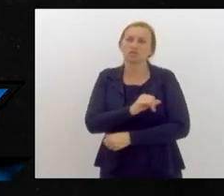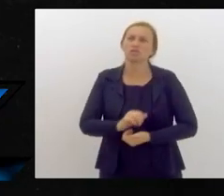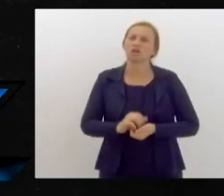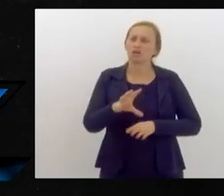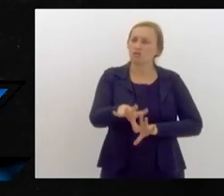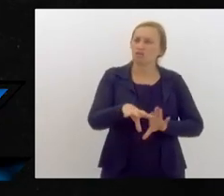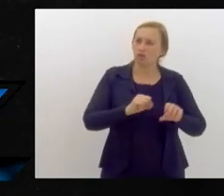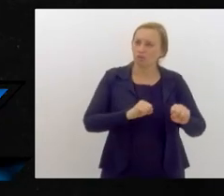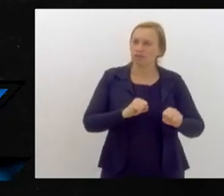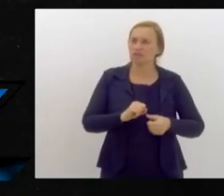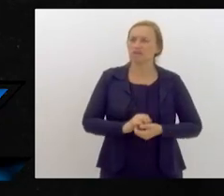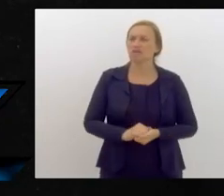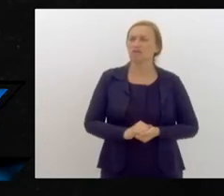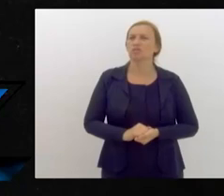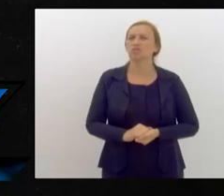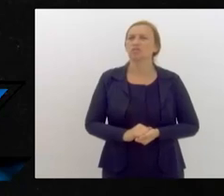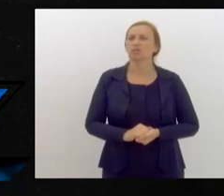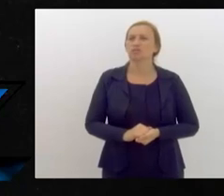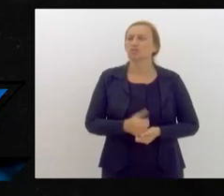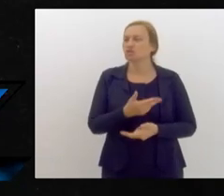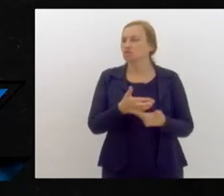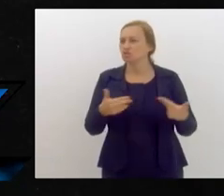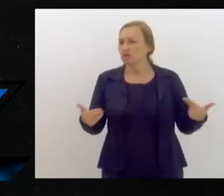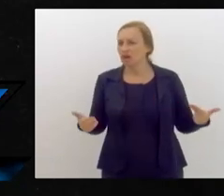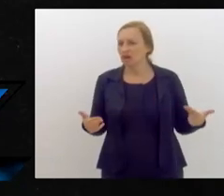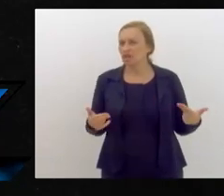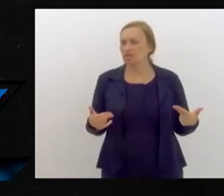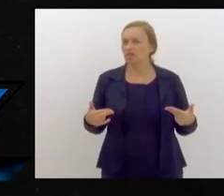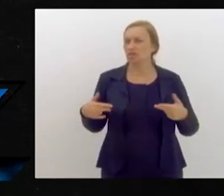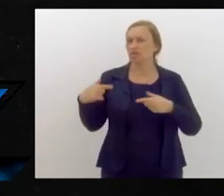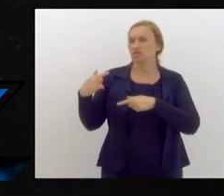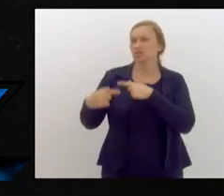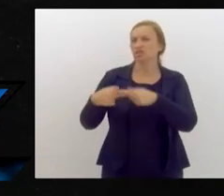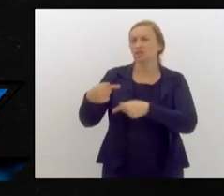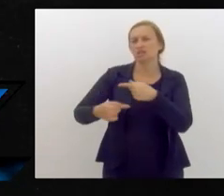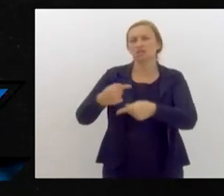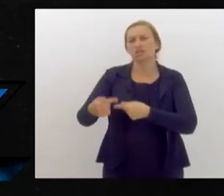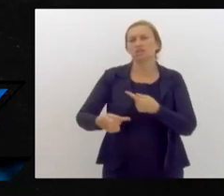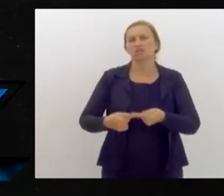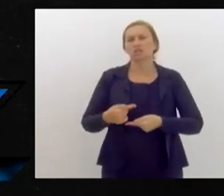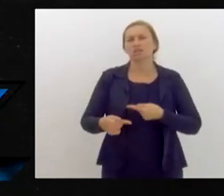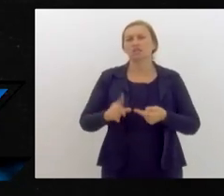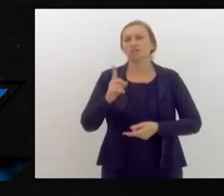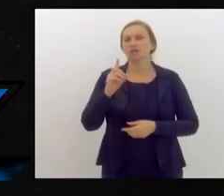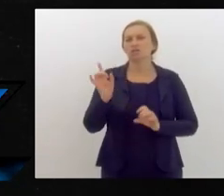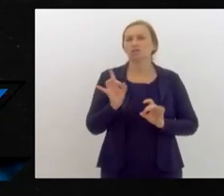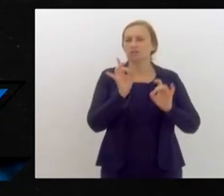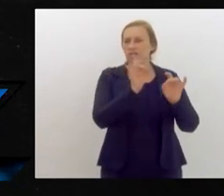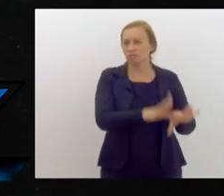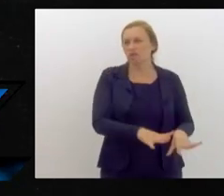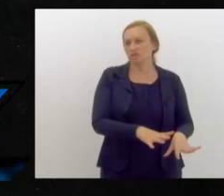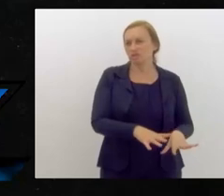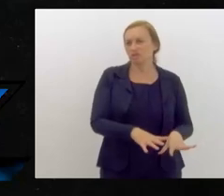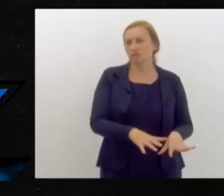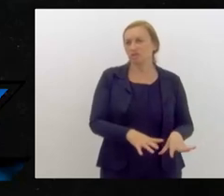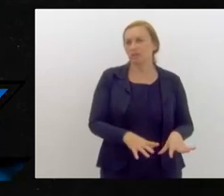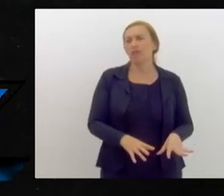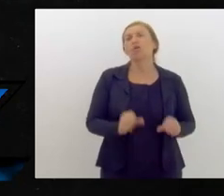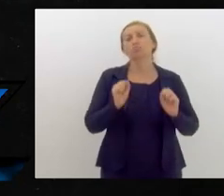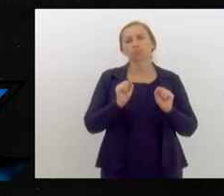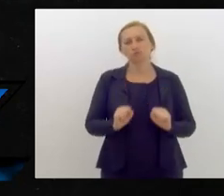formação né de várias gerações não fossem abandonados a própria sorte